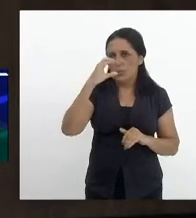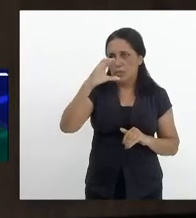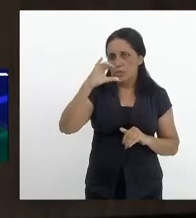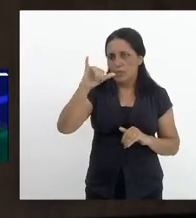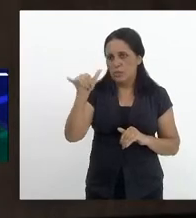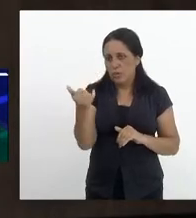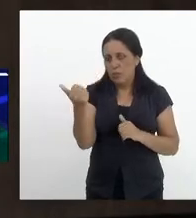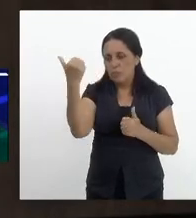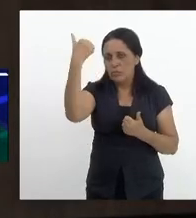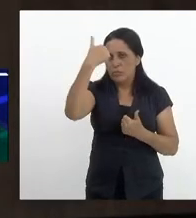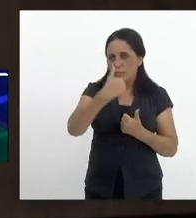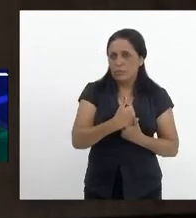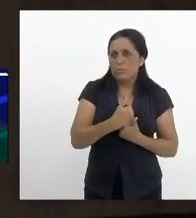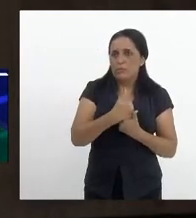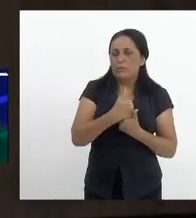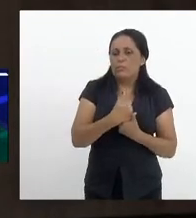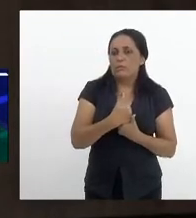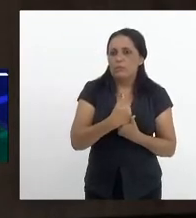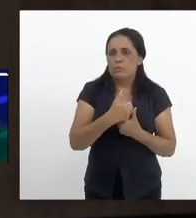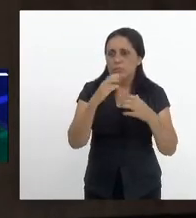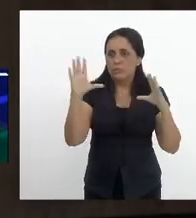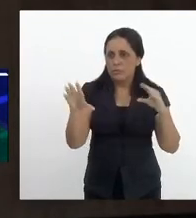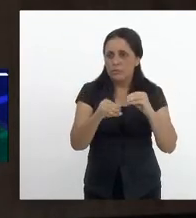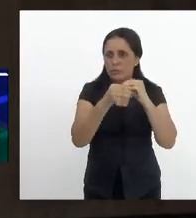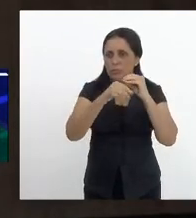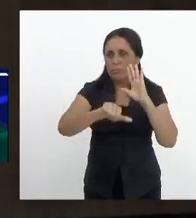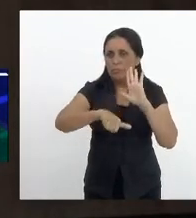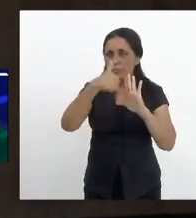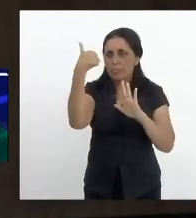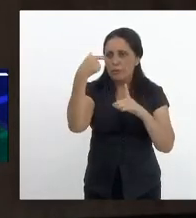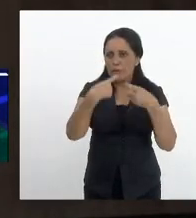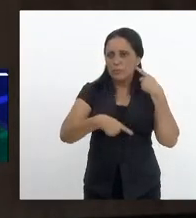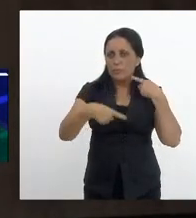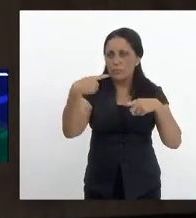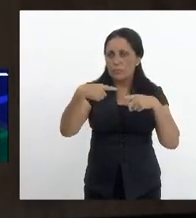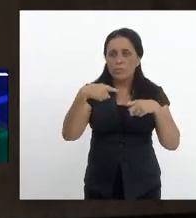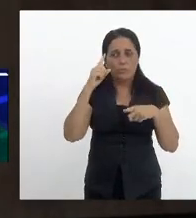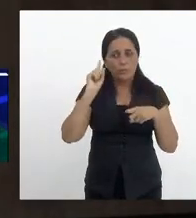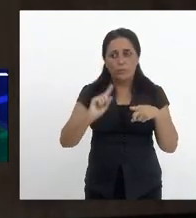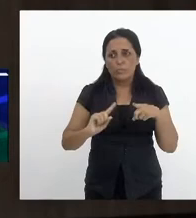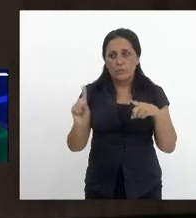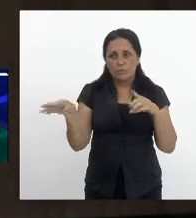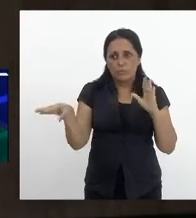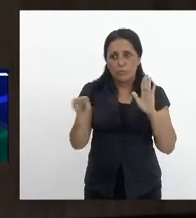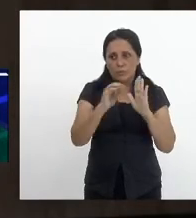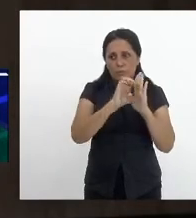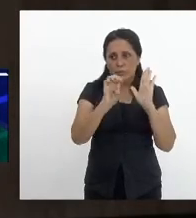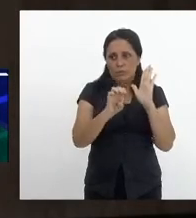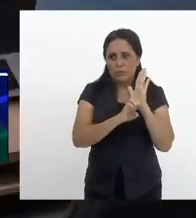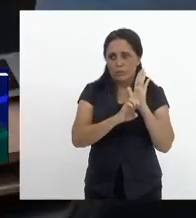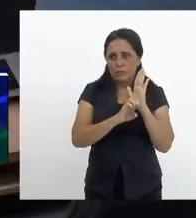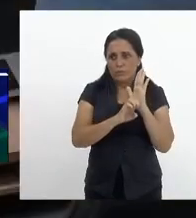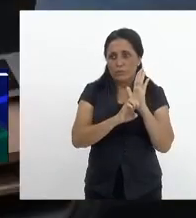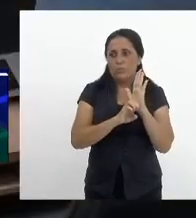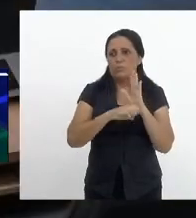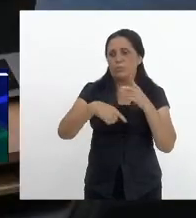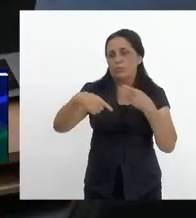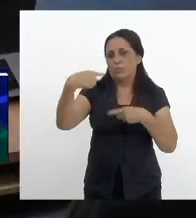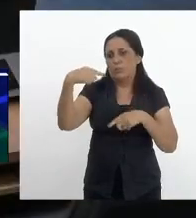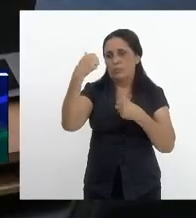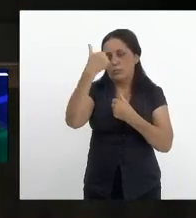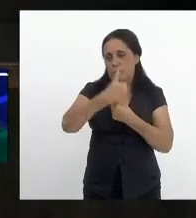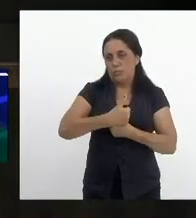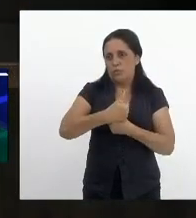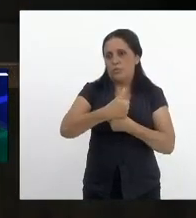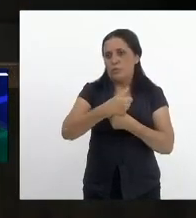por substitutivo. Está em primeira discussão, não sei se recebeu emendas, então apenas conclui por substitutivo.